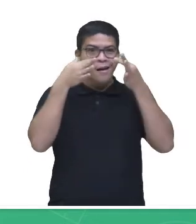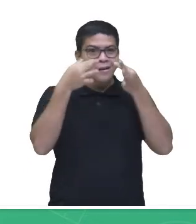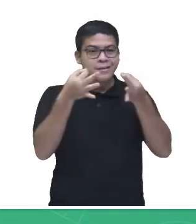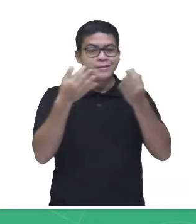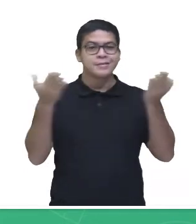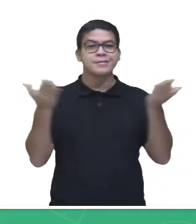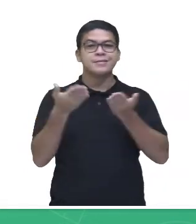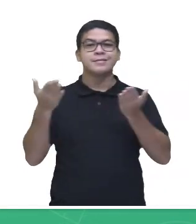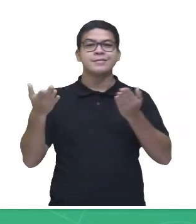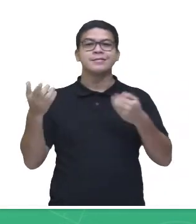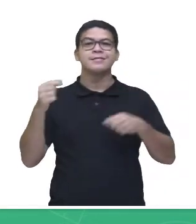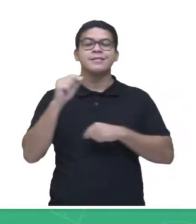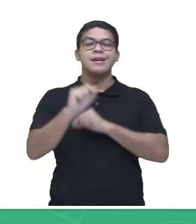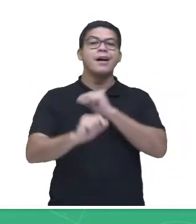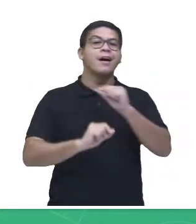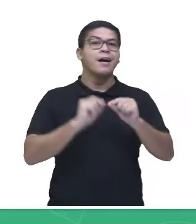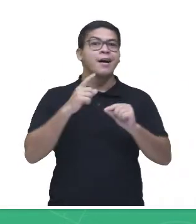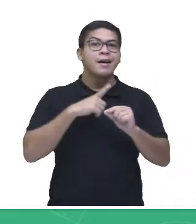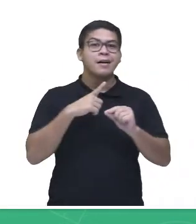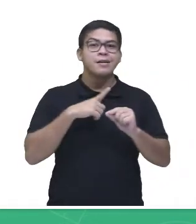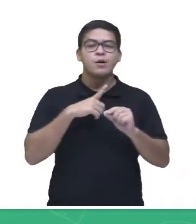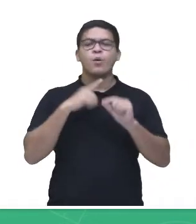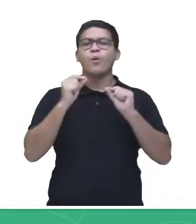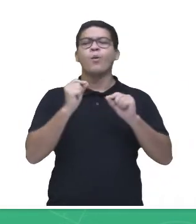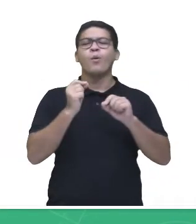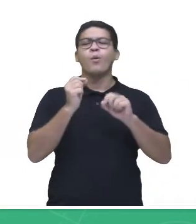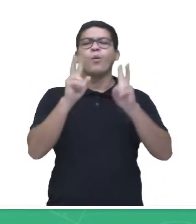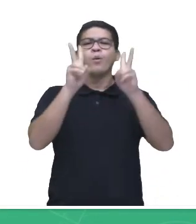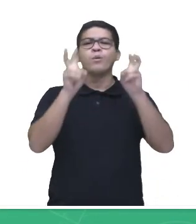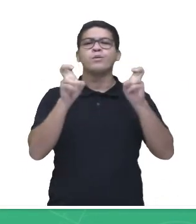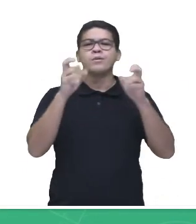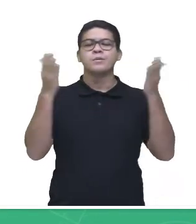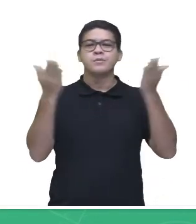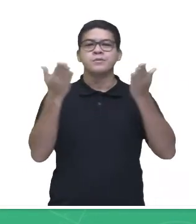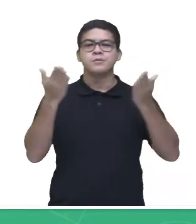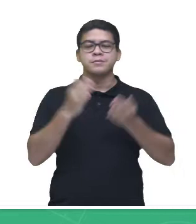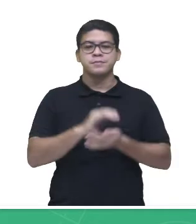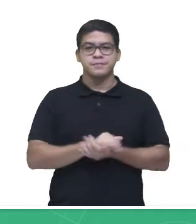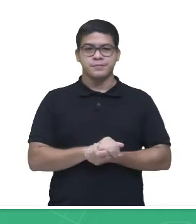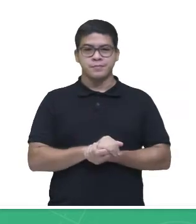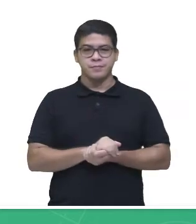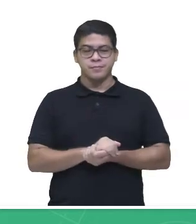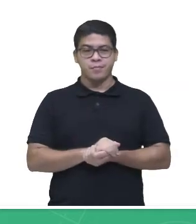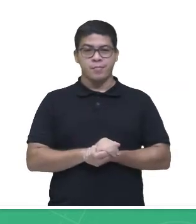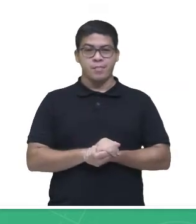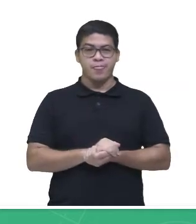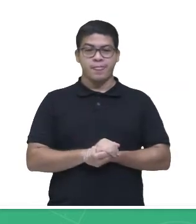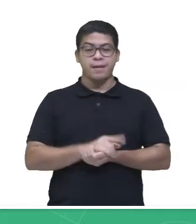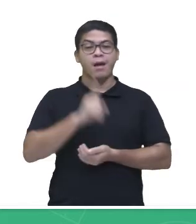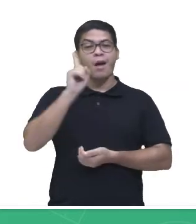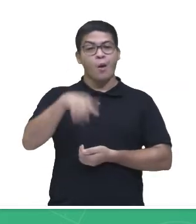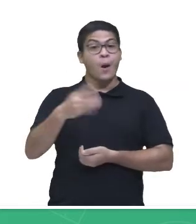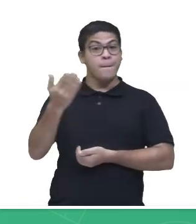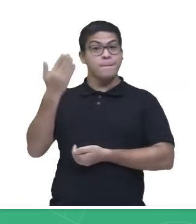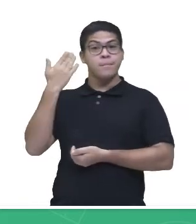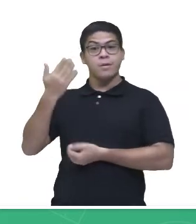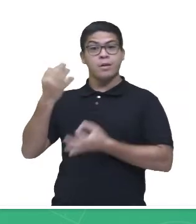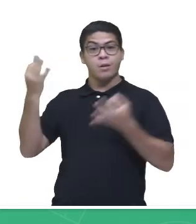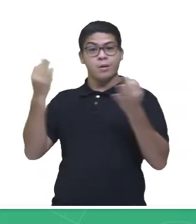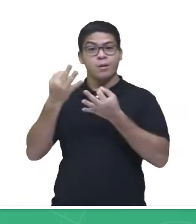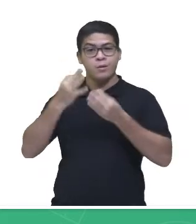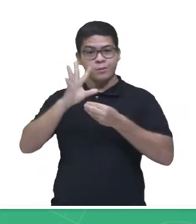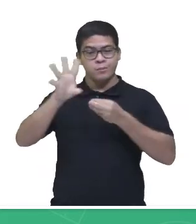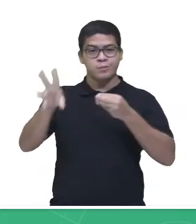e vamos ver agora o que nós vamos estudar hoje. Vamos lá então? El pretérito perfecto